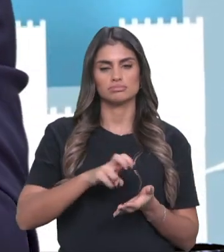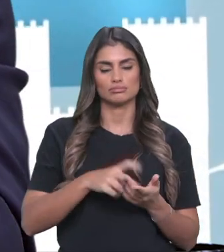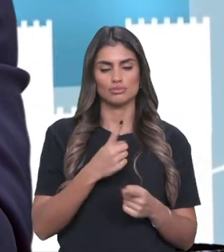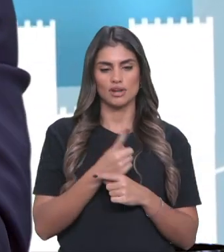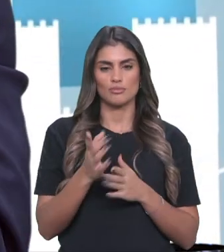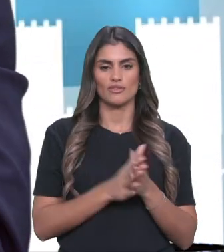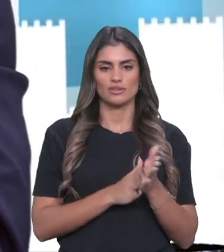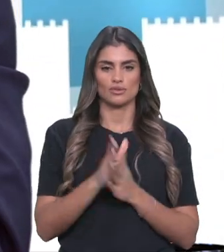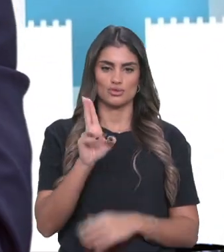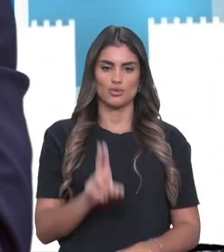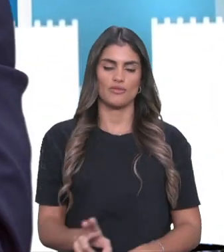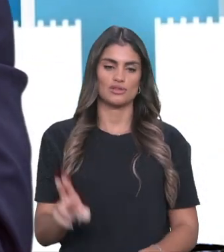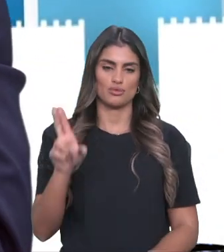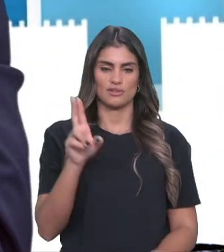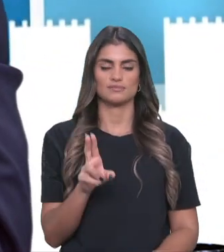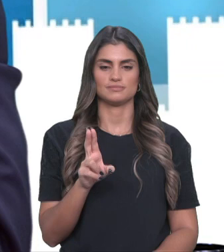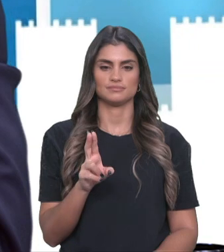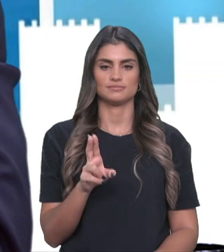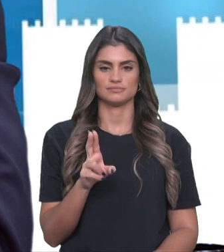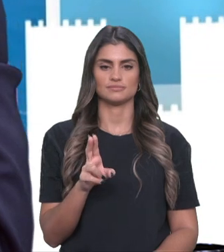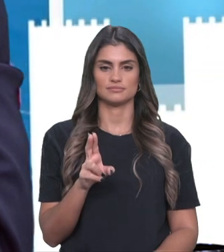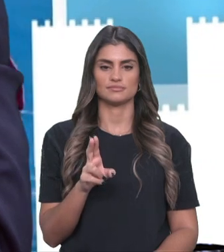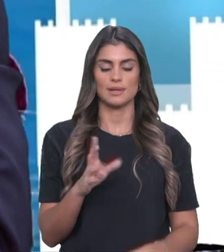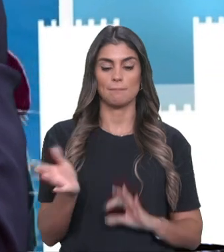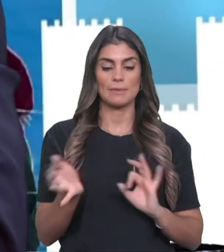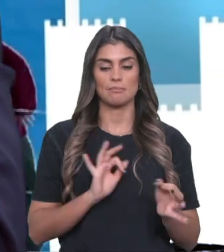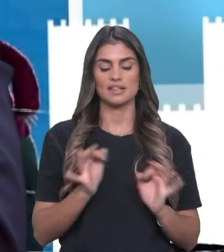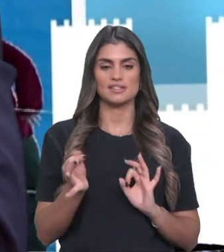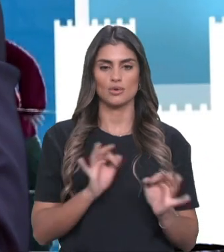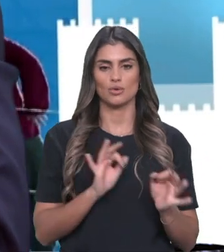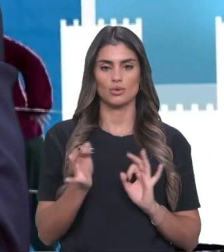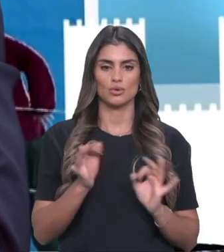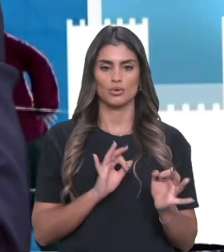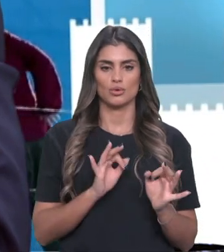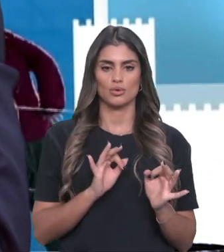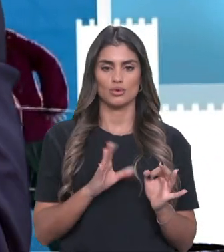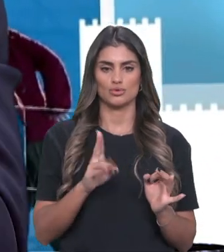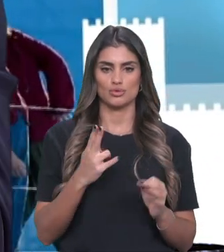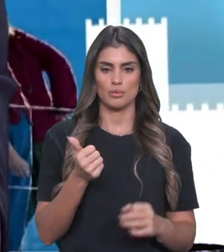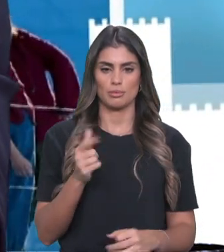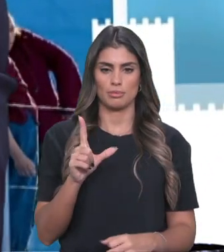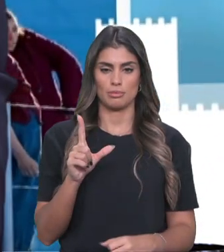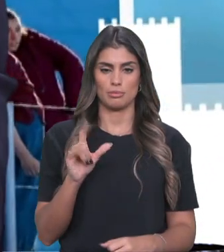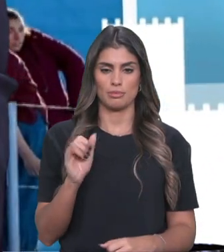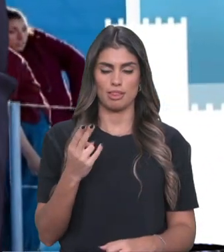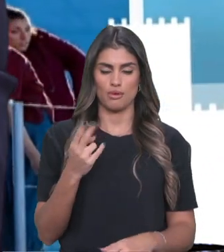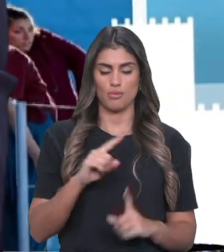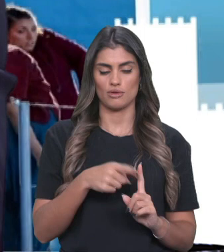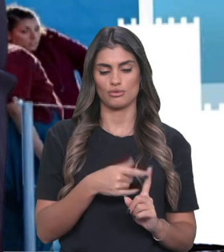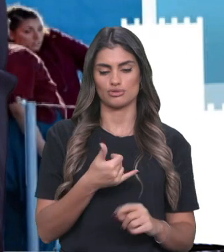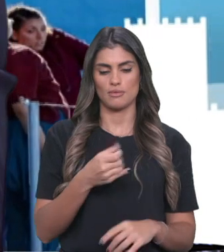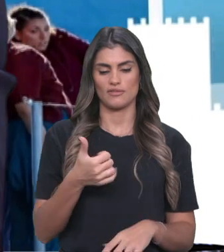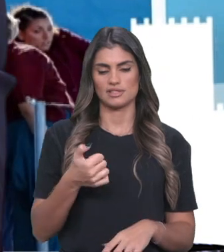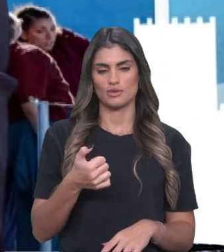onda da Jornada Mundial da Juventude e a preparação do Jubileu 2025, e que este ano o Papa